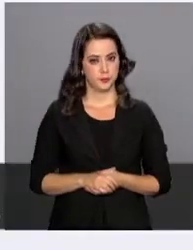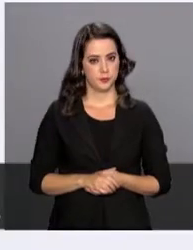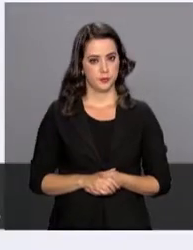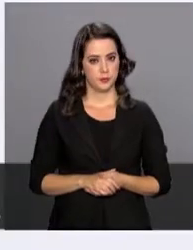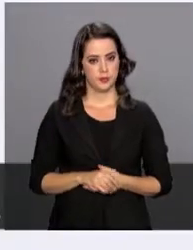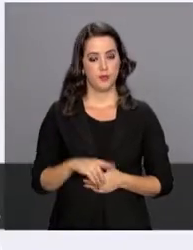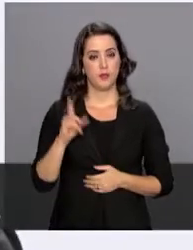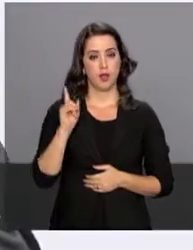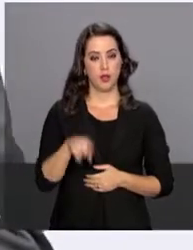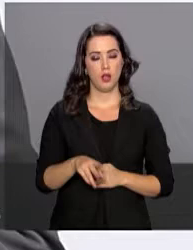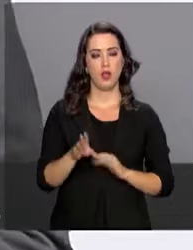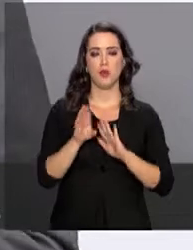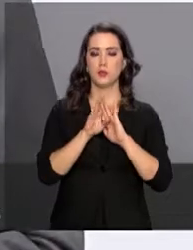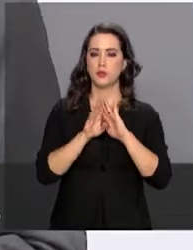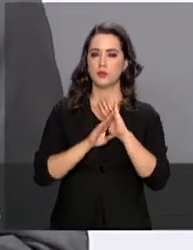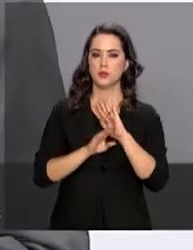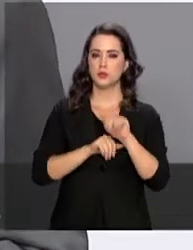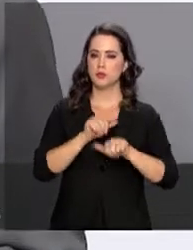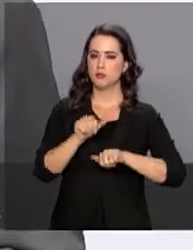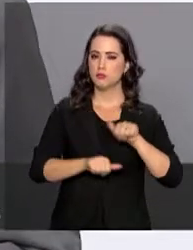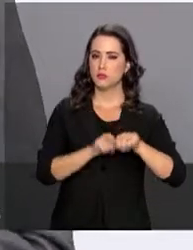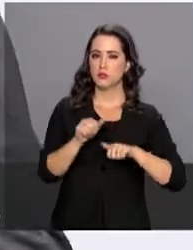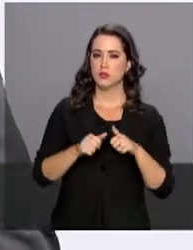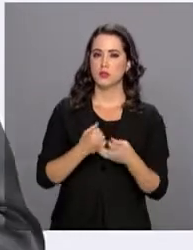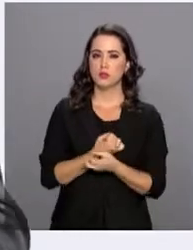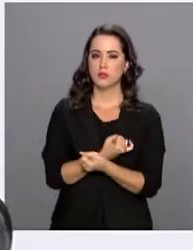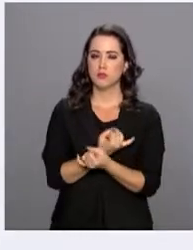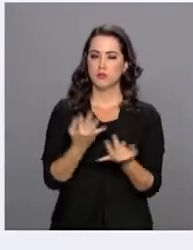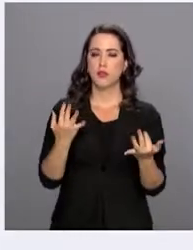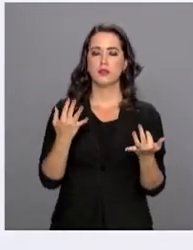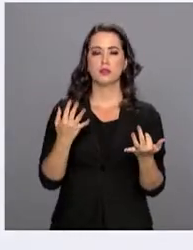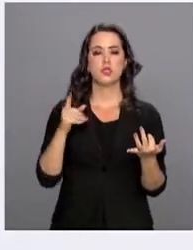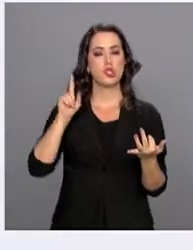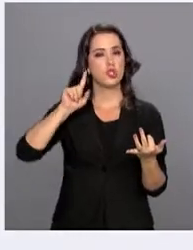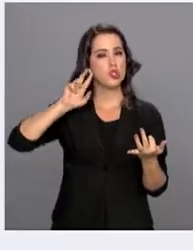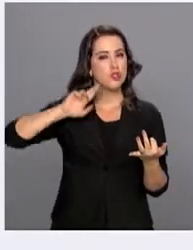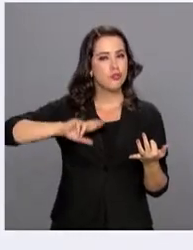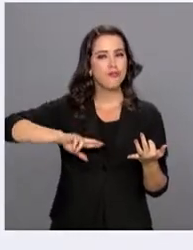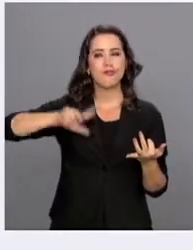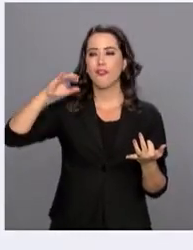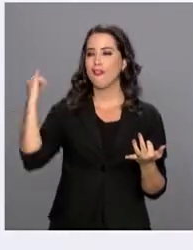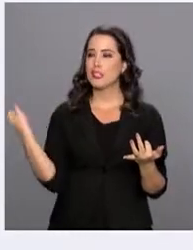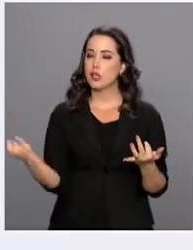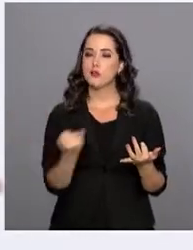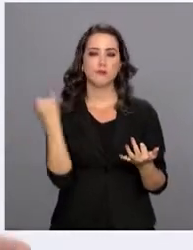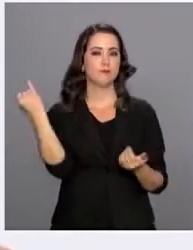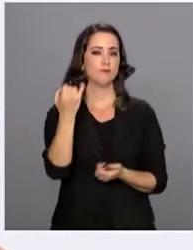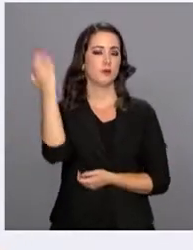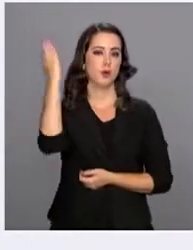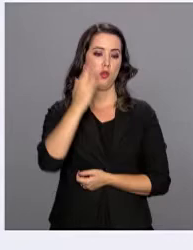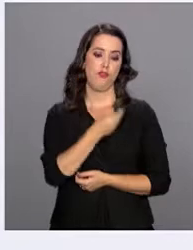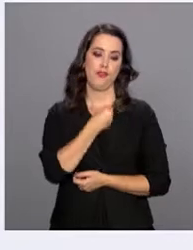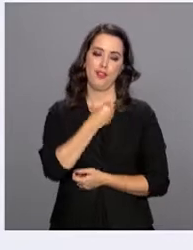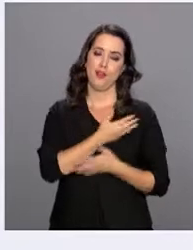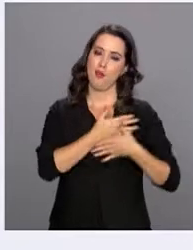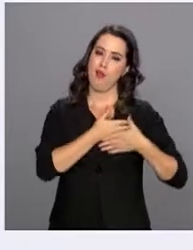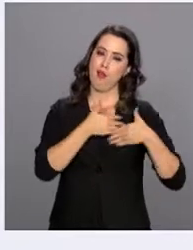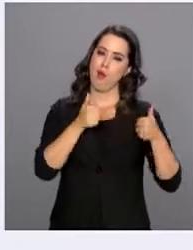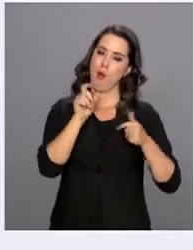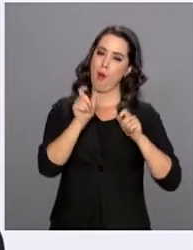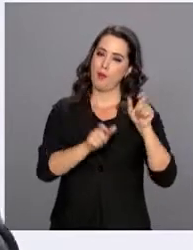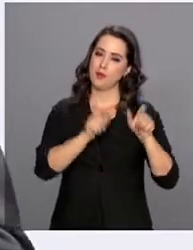trazer uma transformação muito importante para o brasil não apenas na qualidade de vida das pessoas